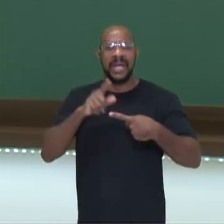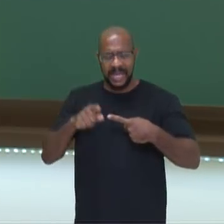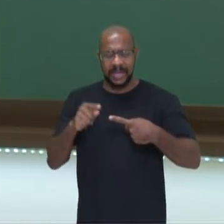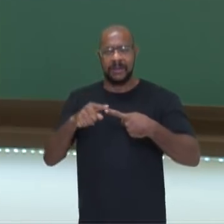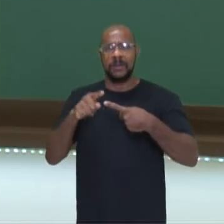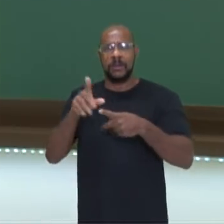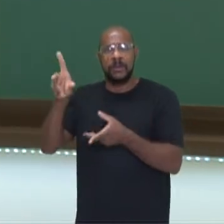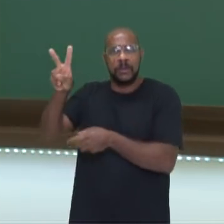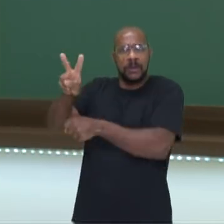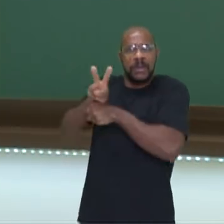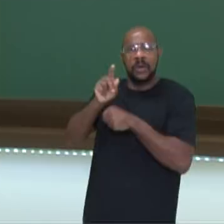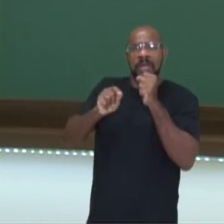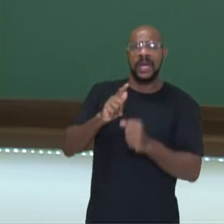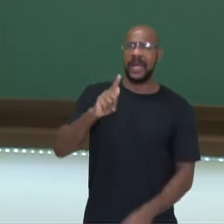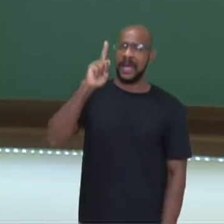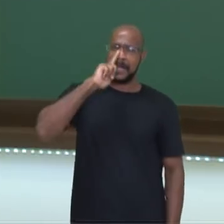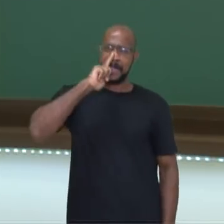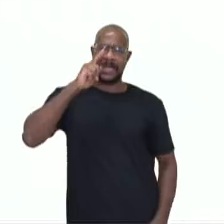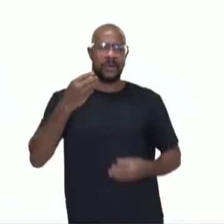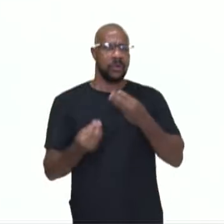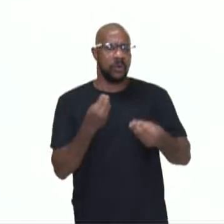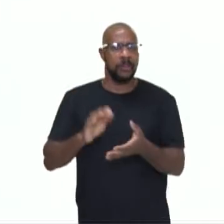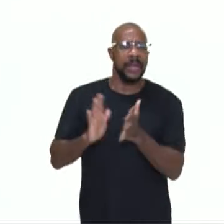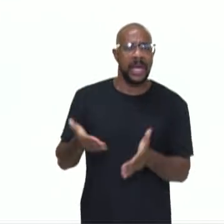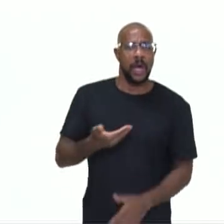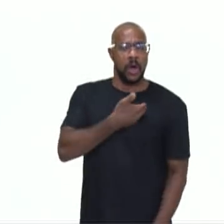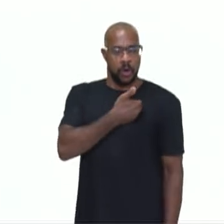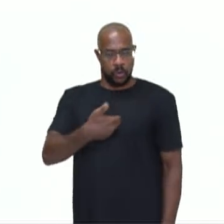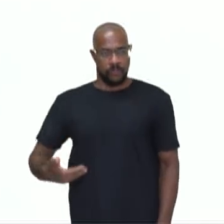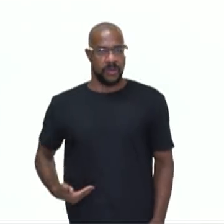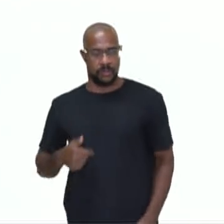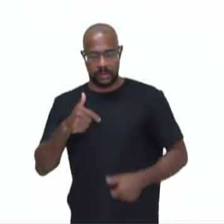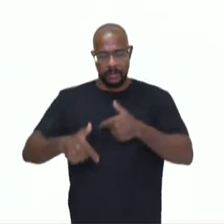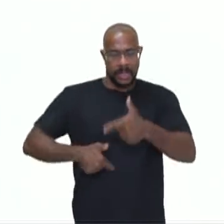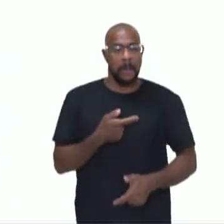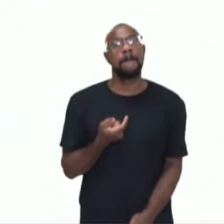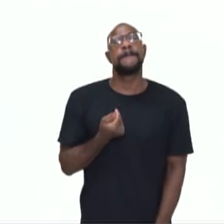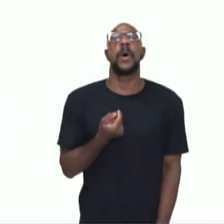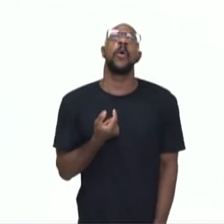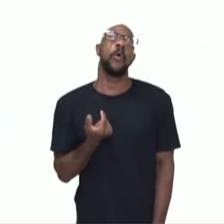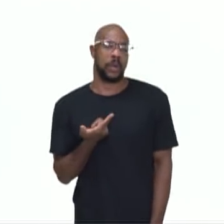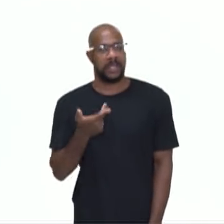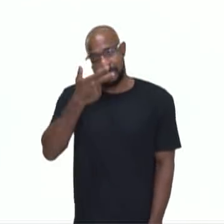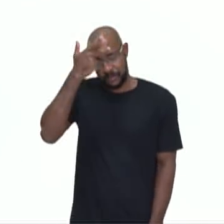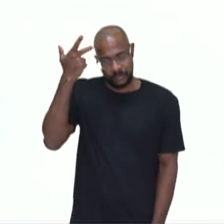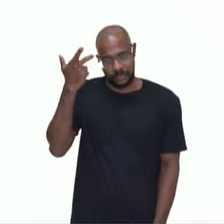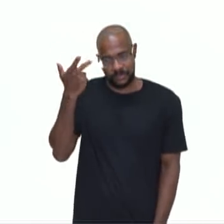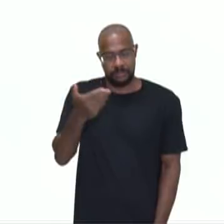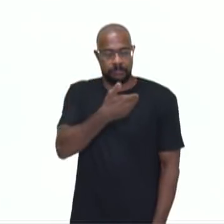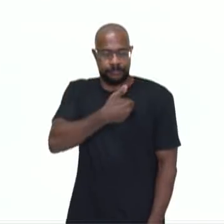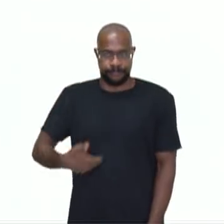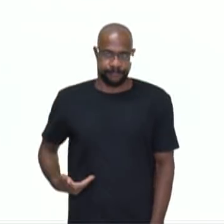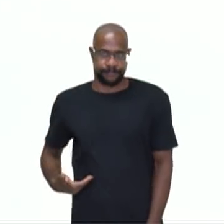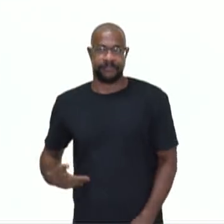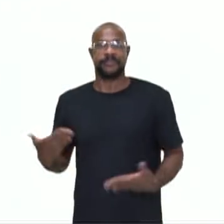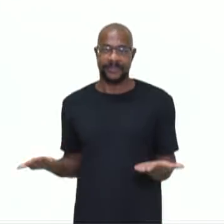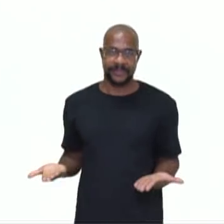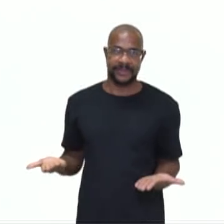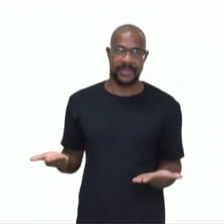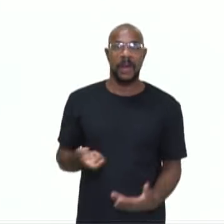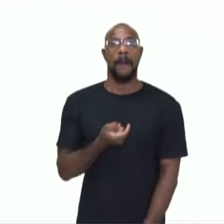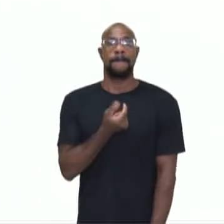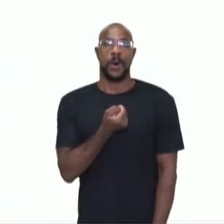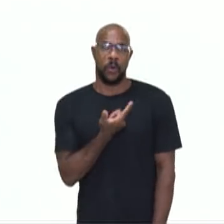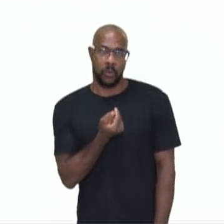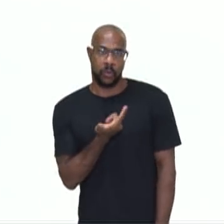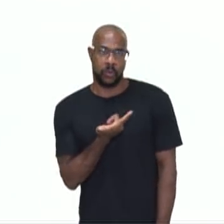grego e ela traz a ideia de governo exercido por poucos indivíduos. Oligo,